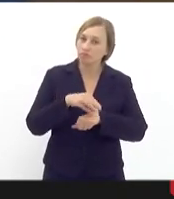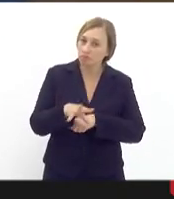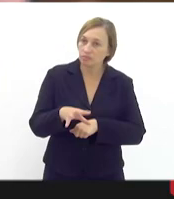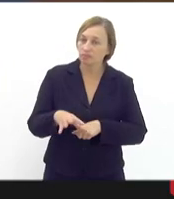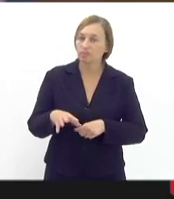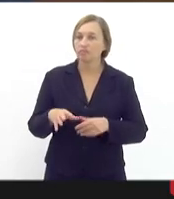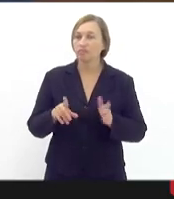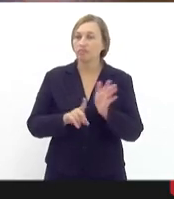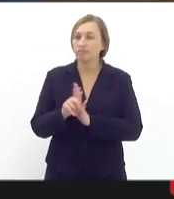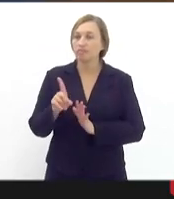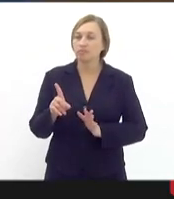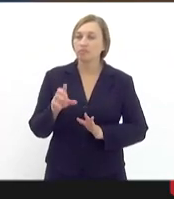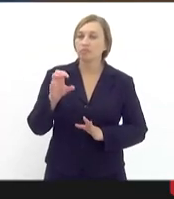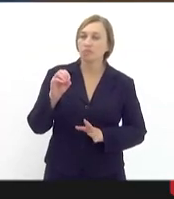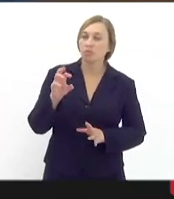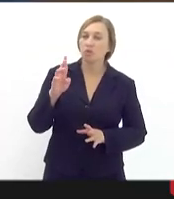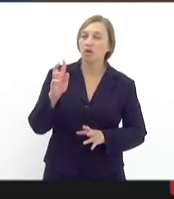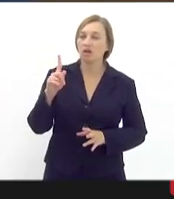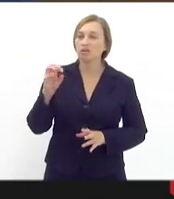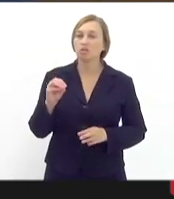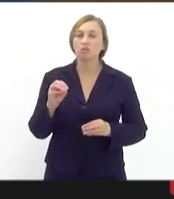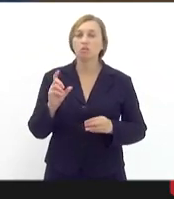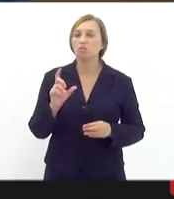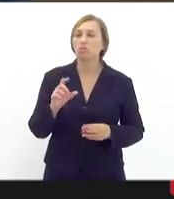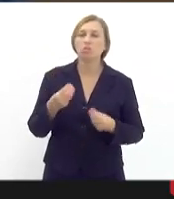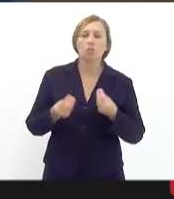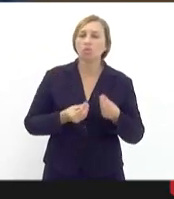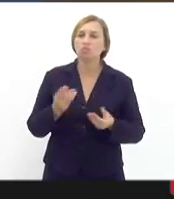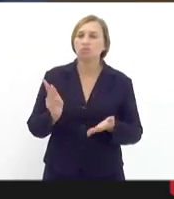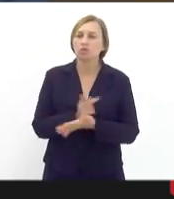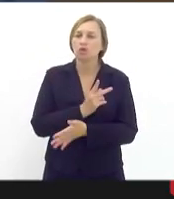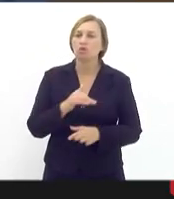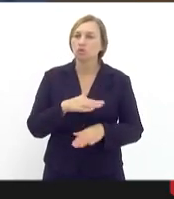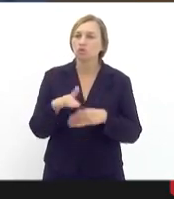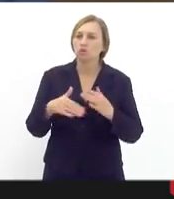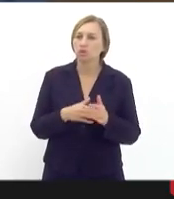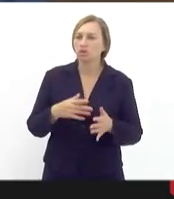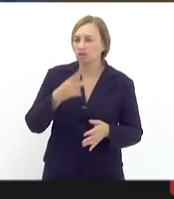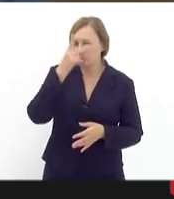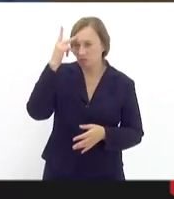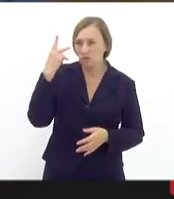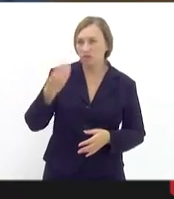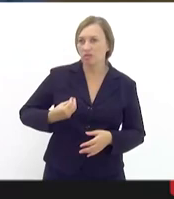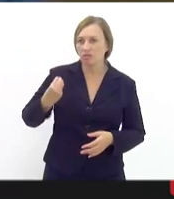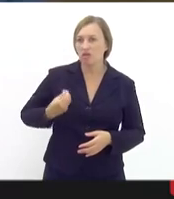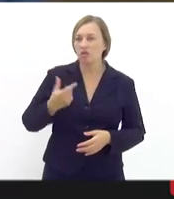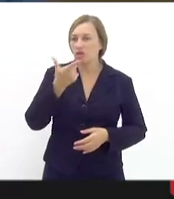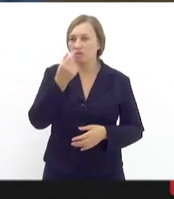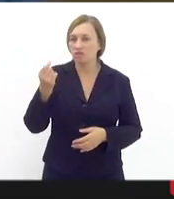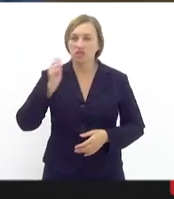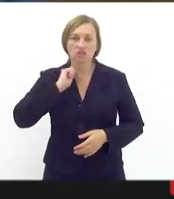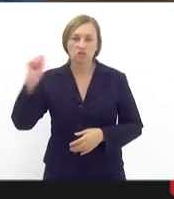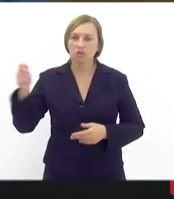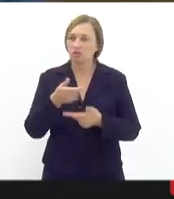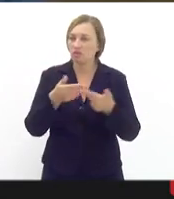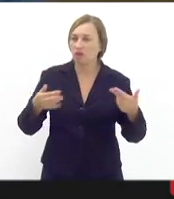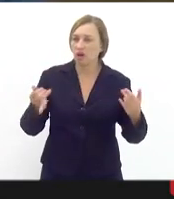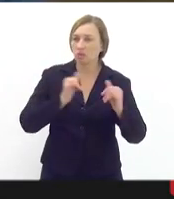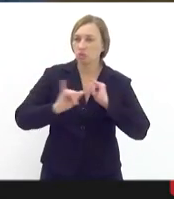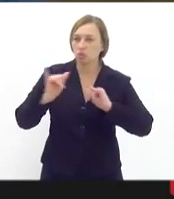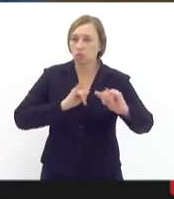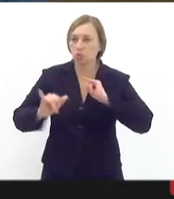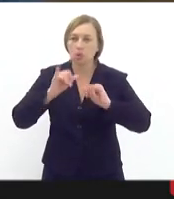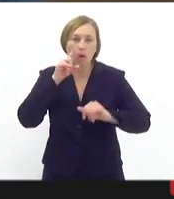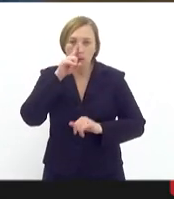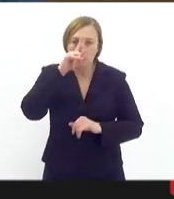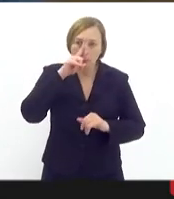você perguntar, Orlando, mas como é que isso iria acontecer? Todo mundo viveu, 20 de abril, uma série de publicações que falavam de riscos